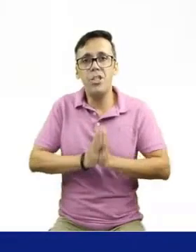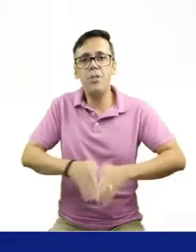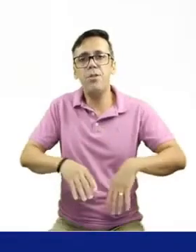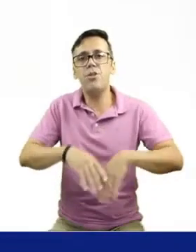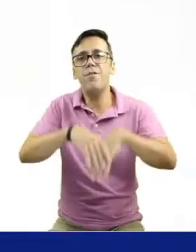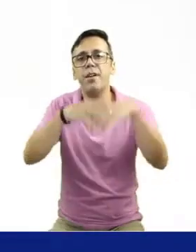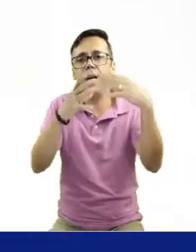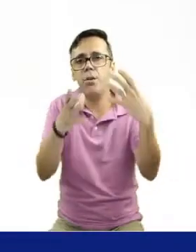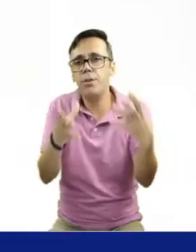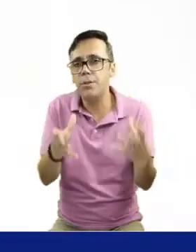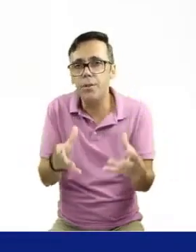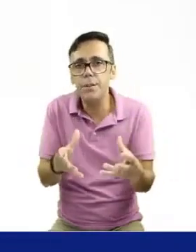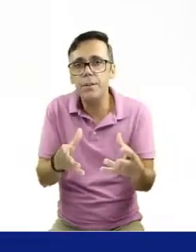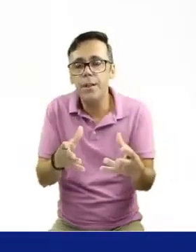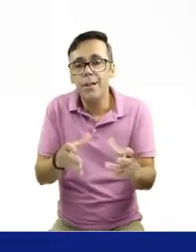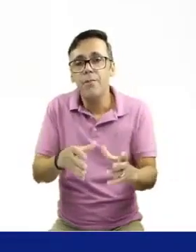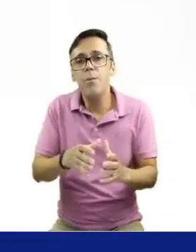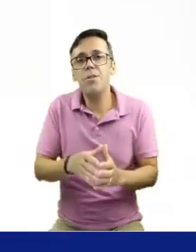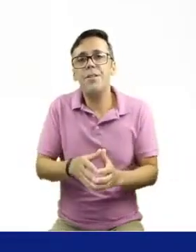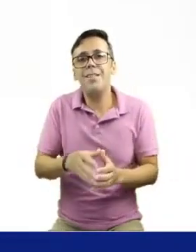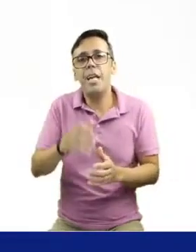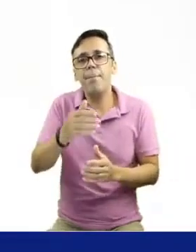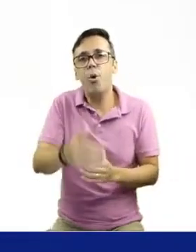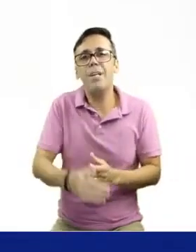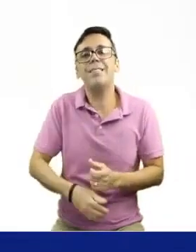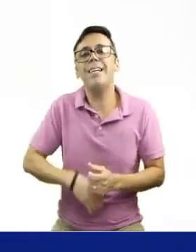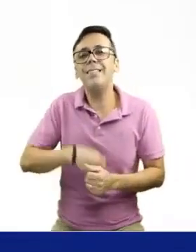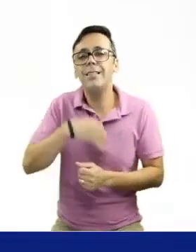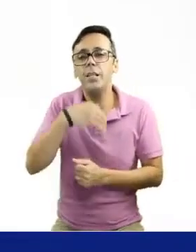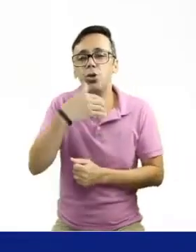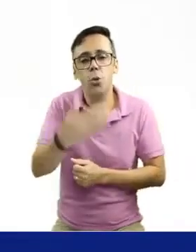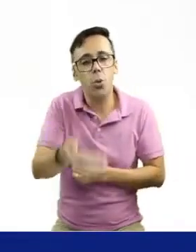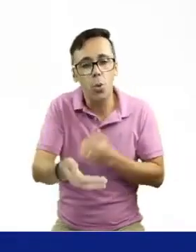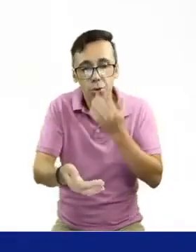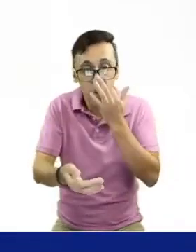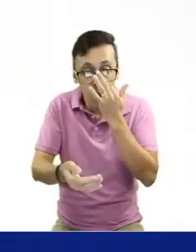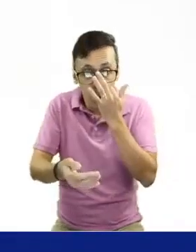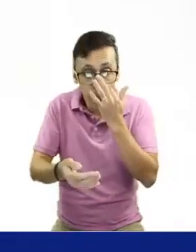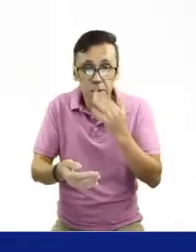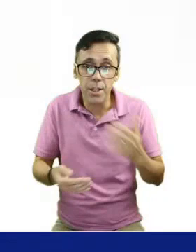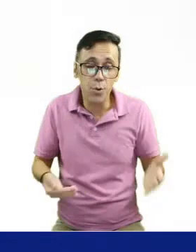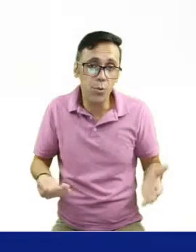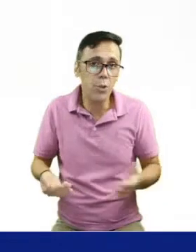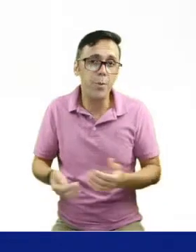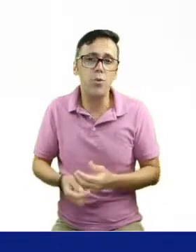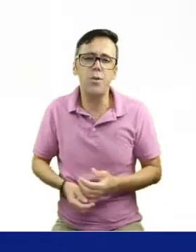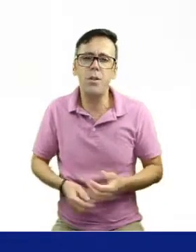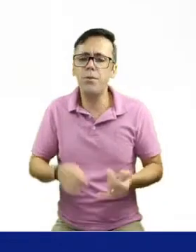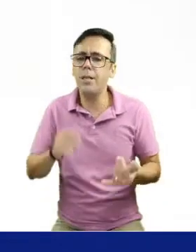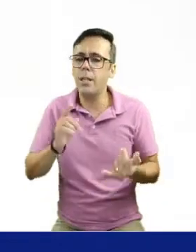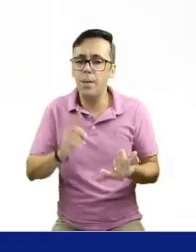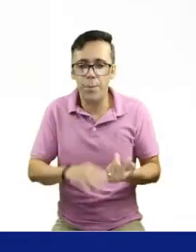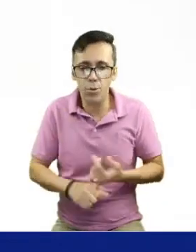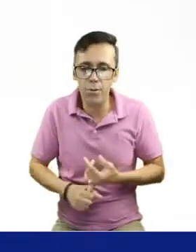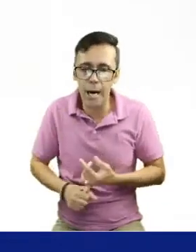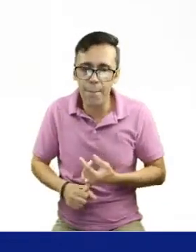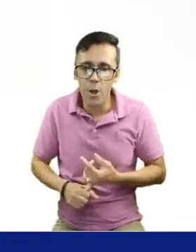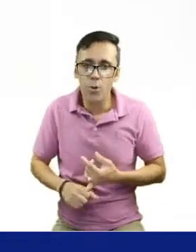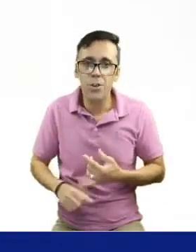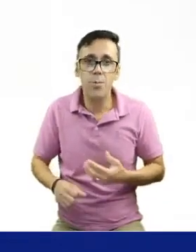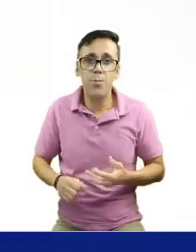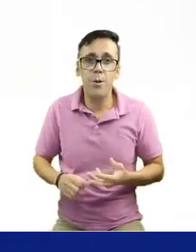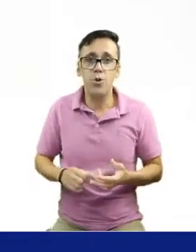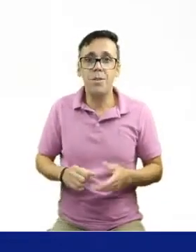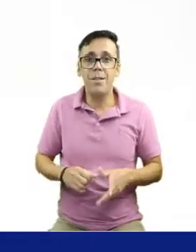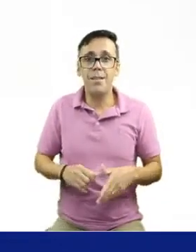pessoal vamos agora desmistificar algumas coisas vamos entender a importância desses concursos porque nós temos muitas pessoas que não tem tempo para